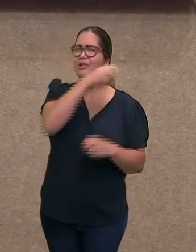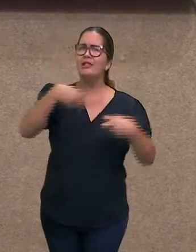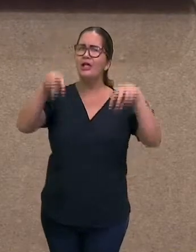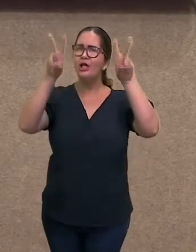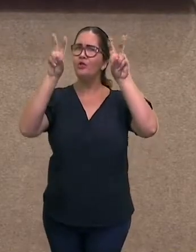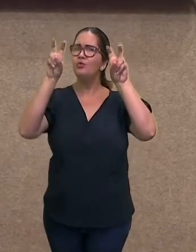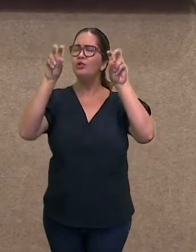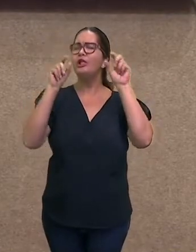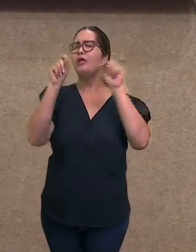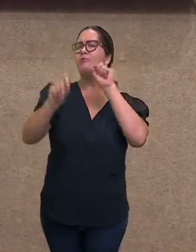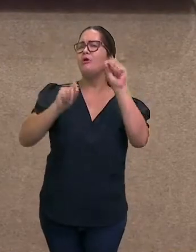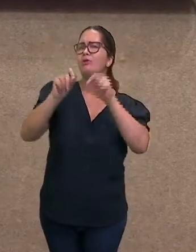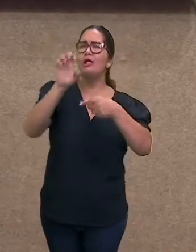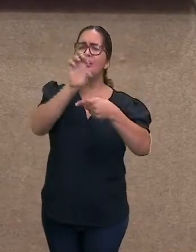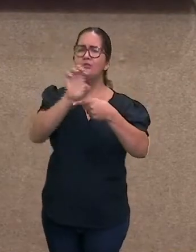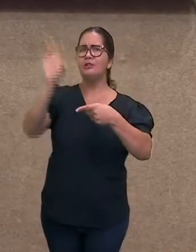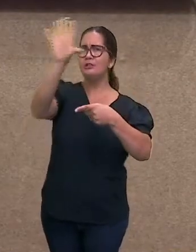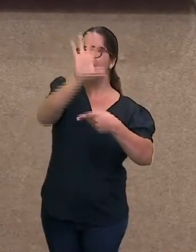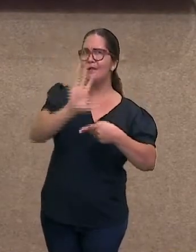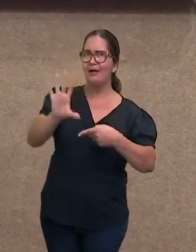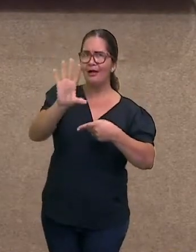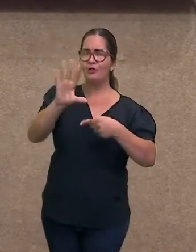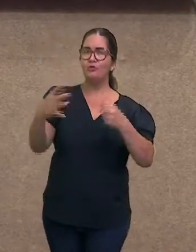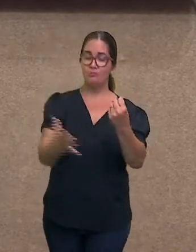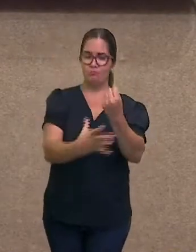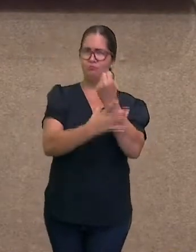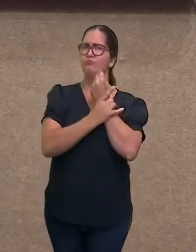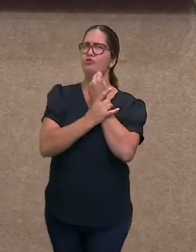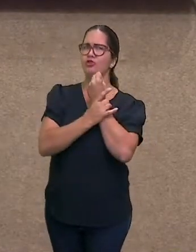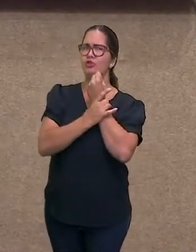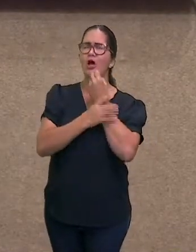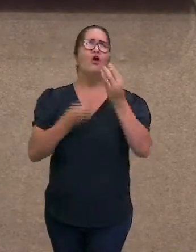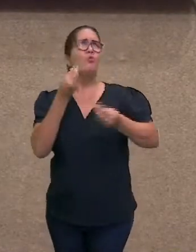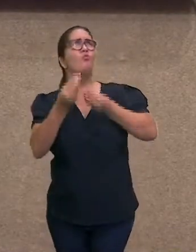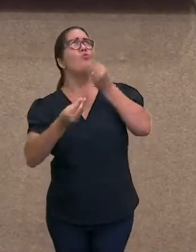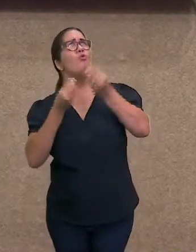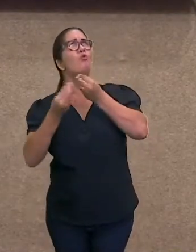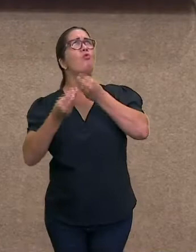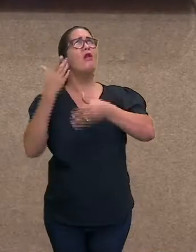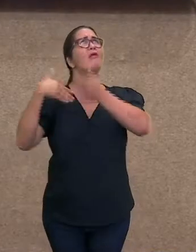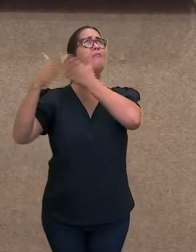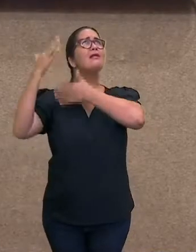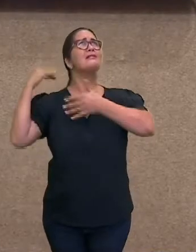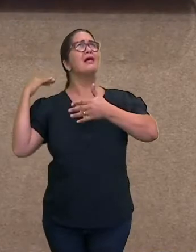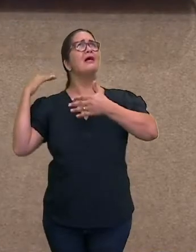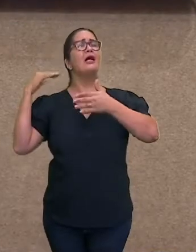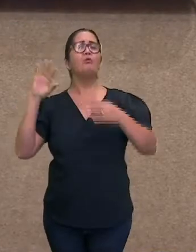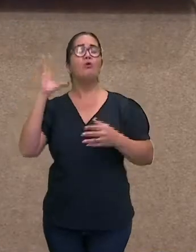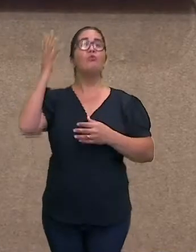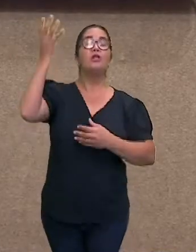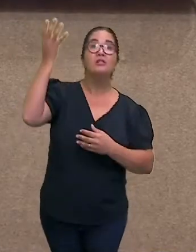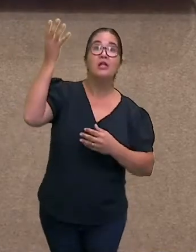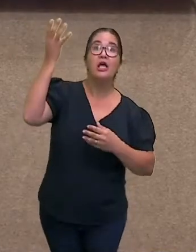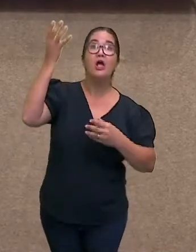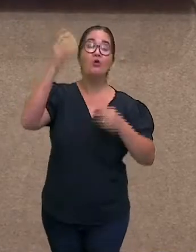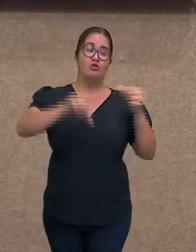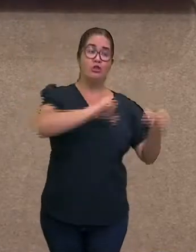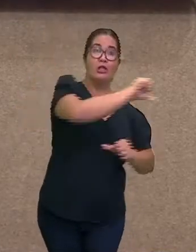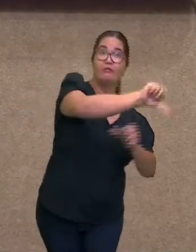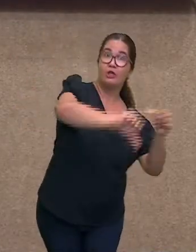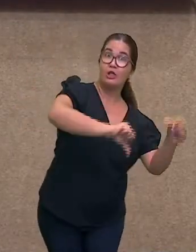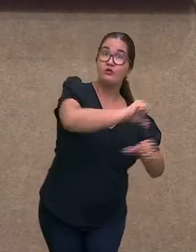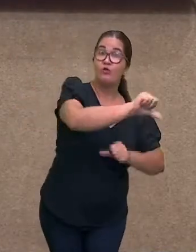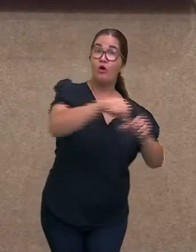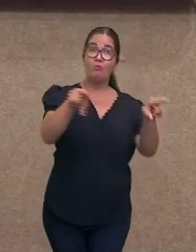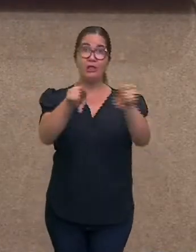o que é Estado absolutista. Como foi, como surgiu, se teve alguma modificação